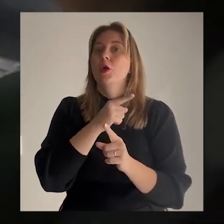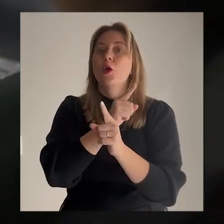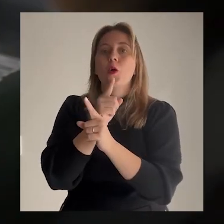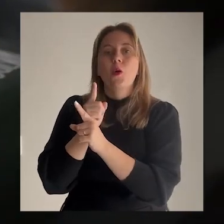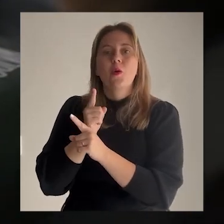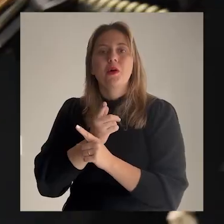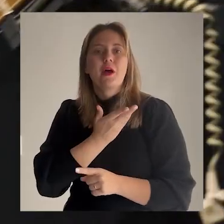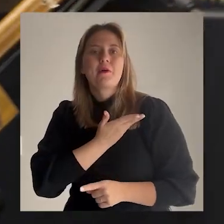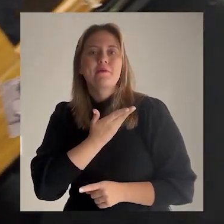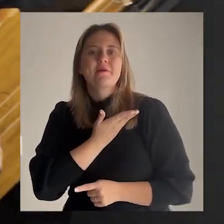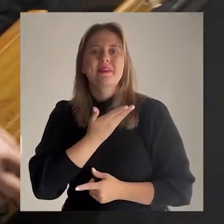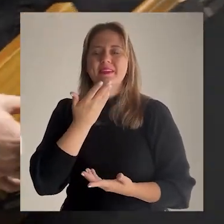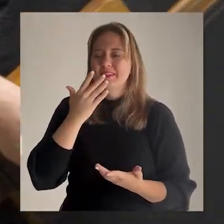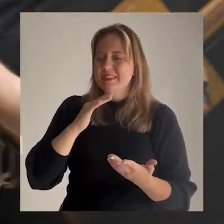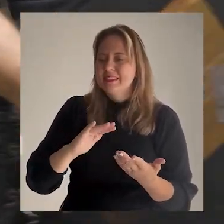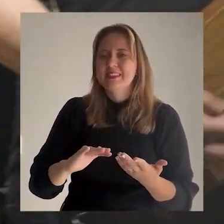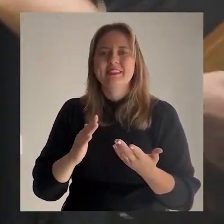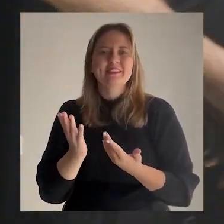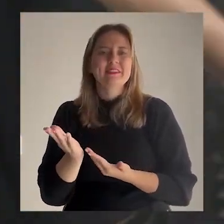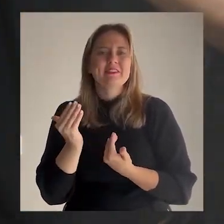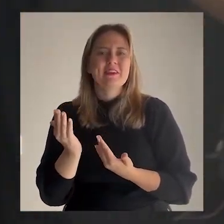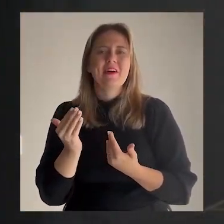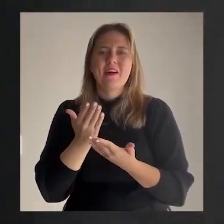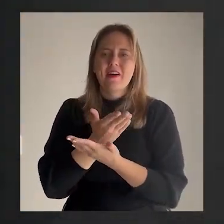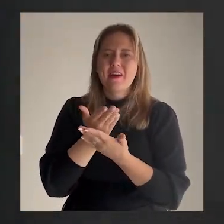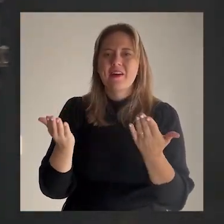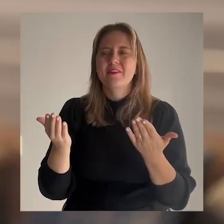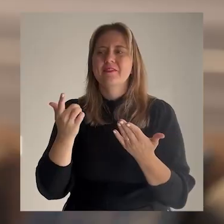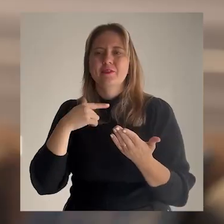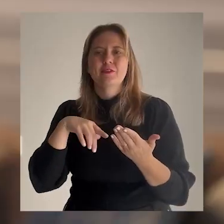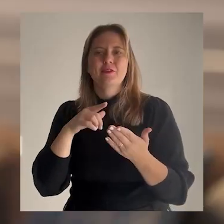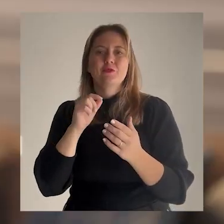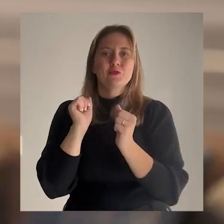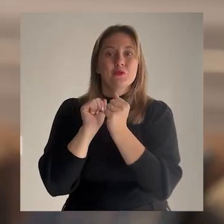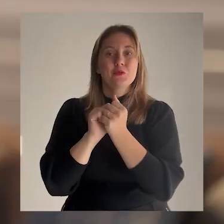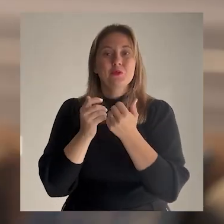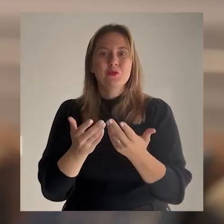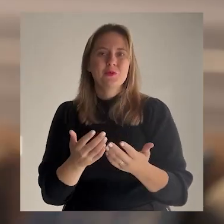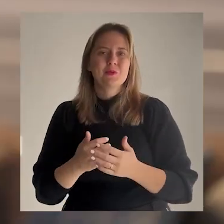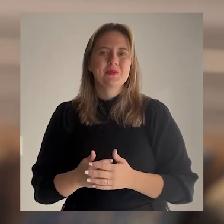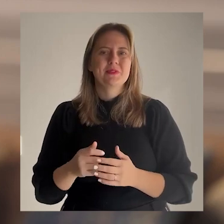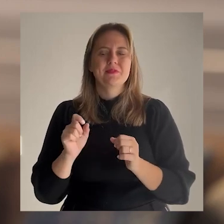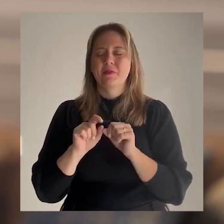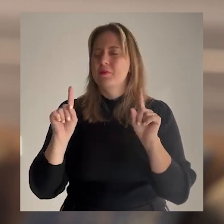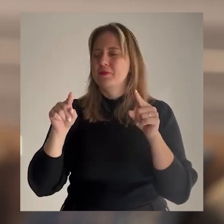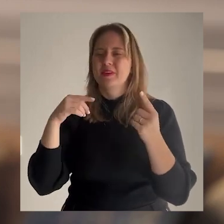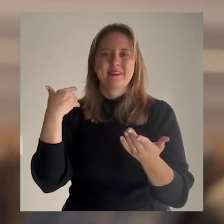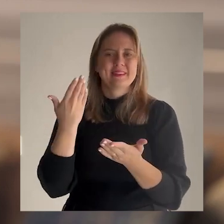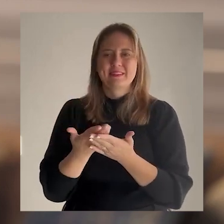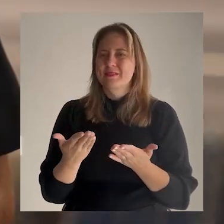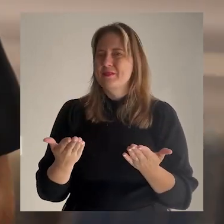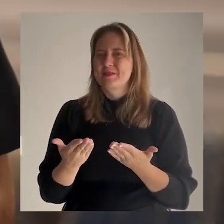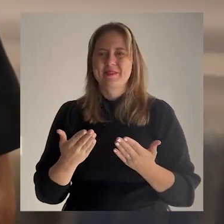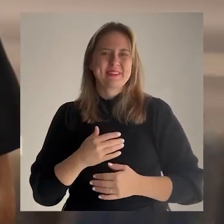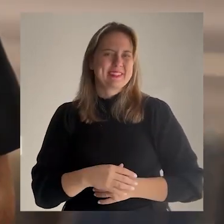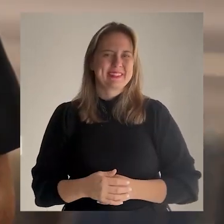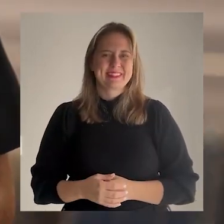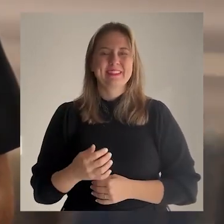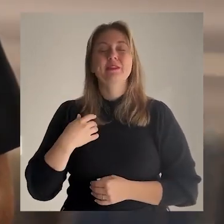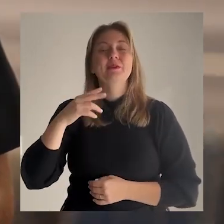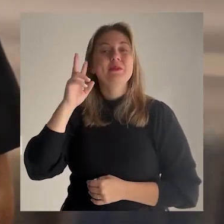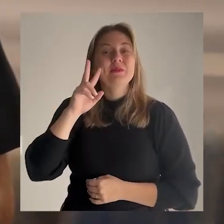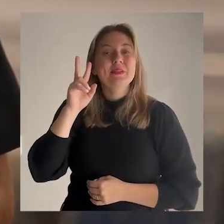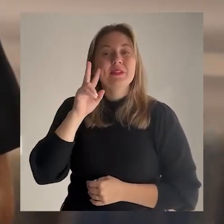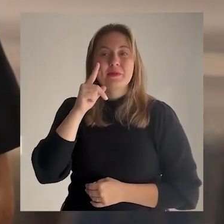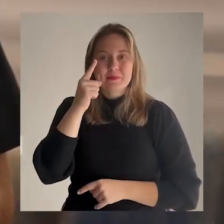da infância, amigos da adolescência nesse caminho, a gente acabou se juntando e faz música até hoje para diversão. Eu lembro de uma